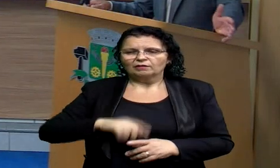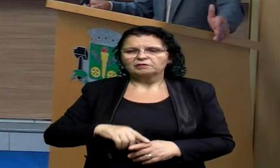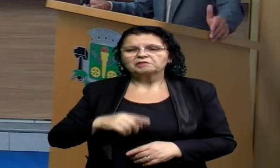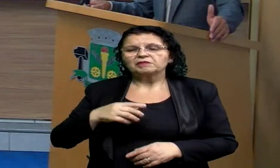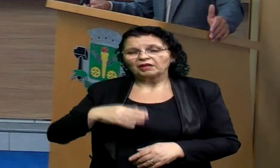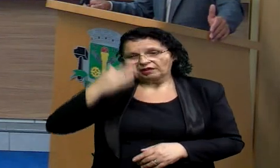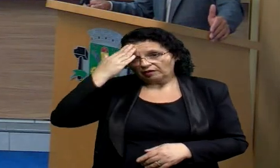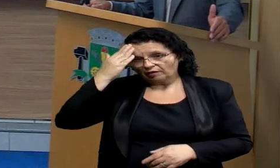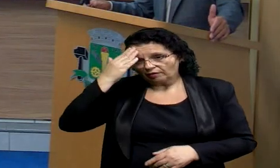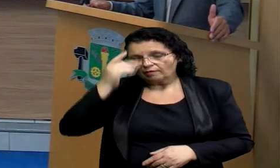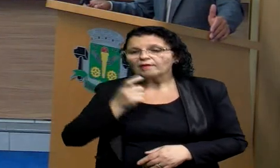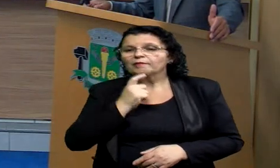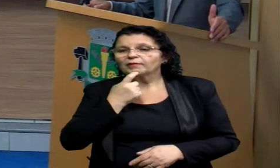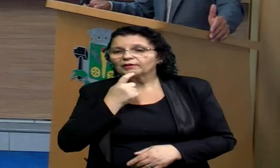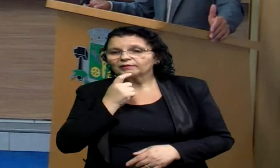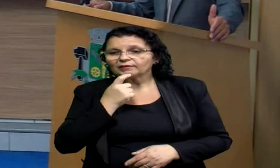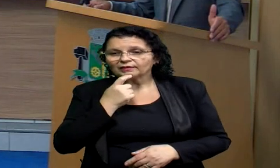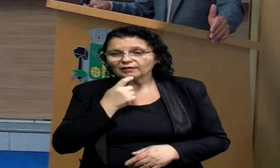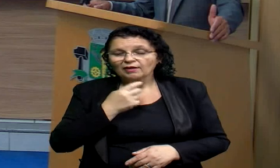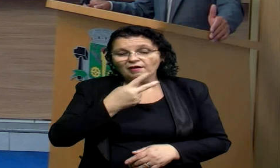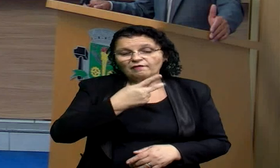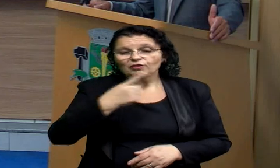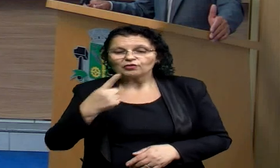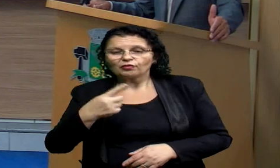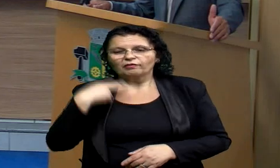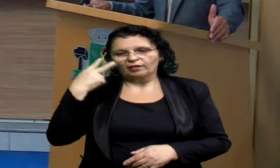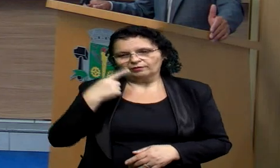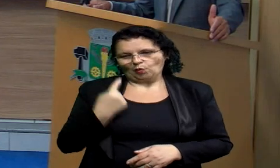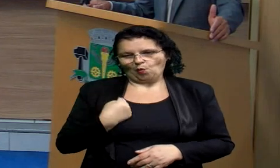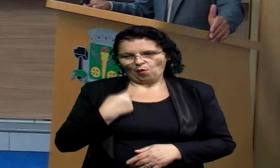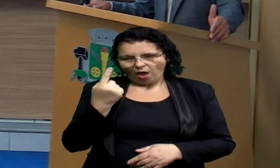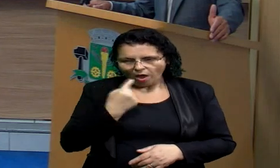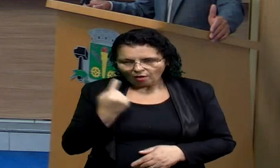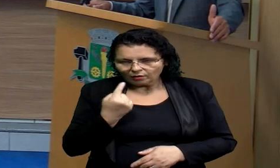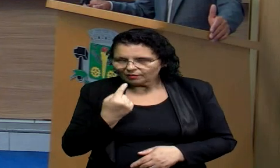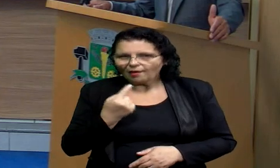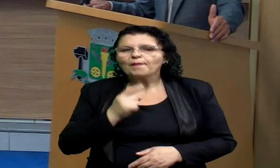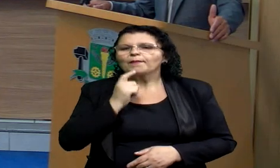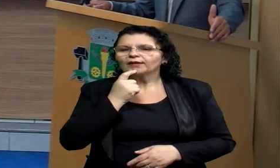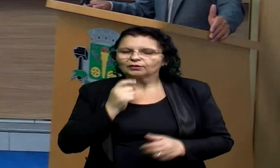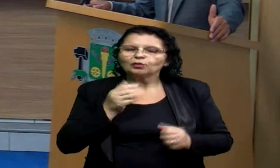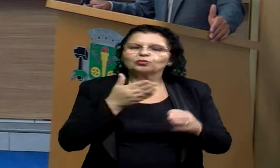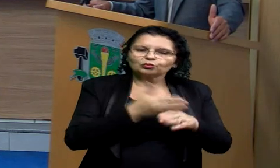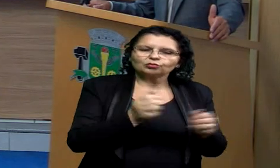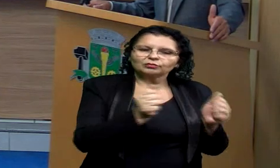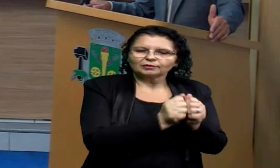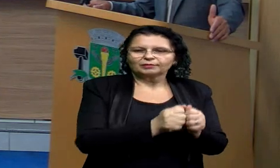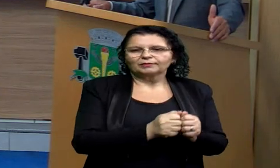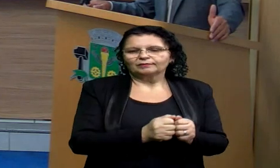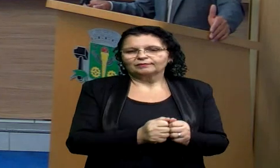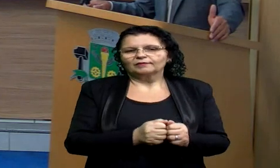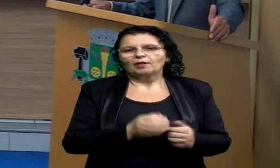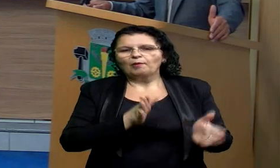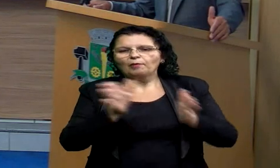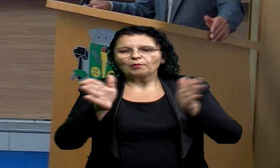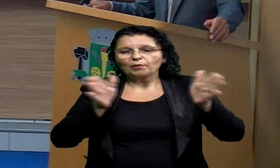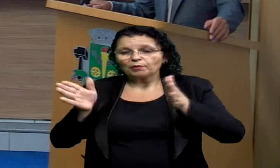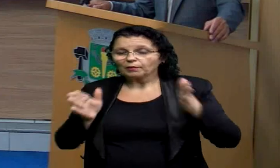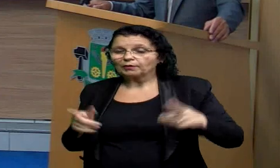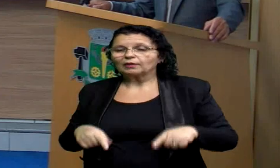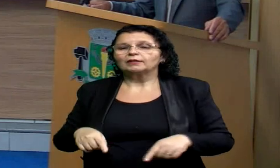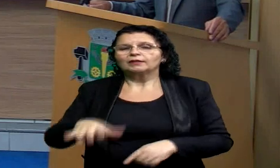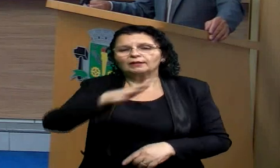vê mas vê o Batista eu falei por isso que a câmara tem 21 Vereador não tem só o Zé Carlo porque o Batista tem que estar por aqui também então é assim Batista que nós se